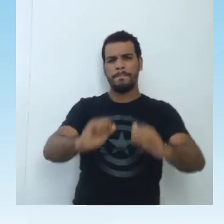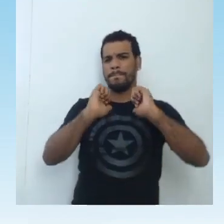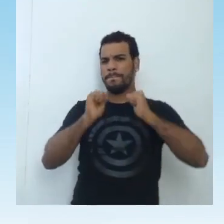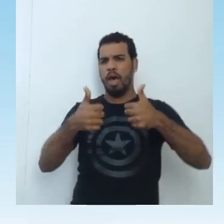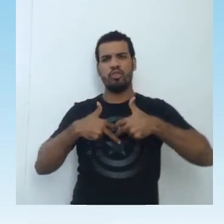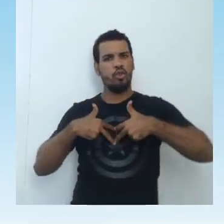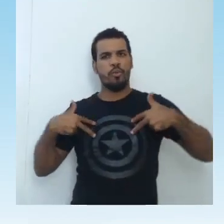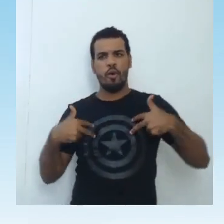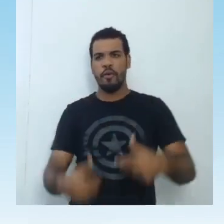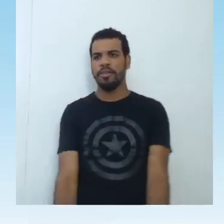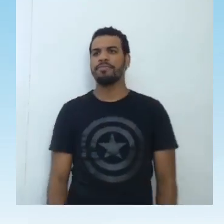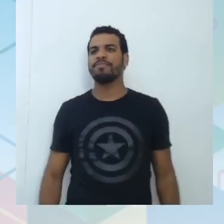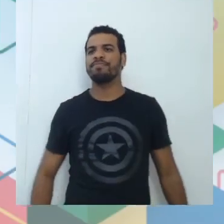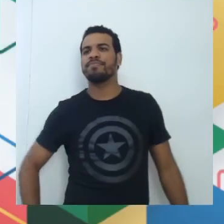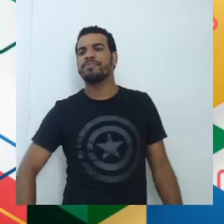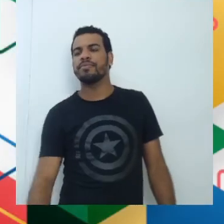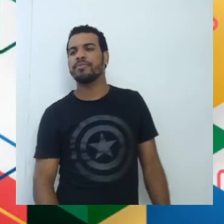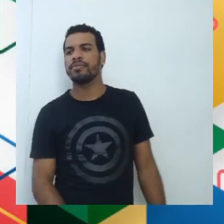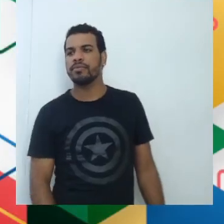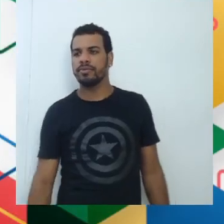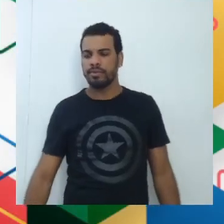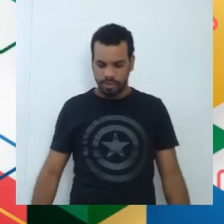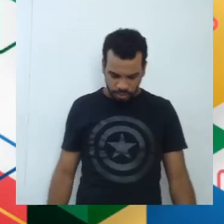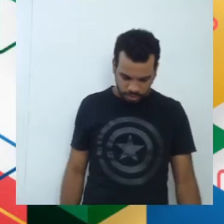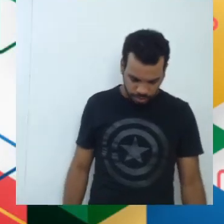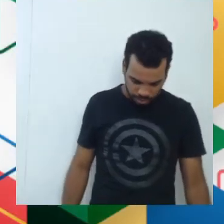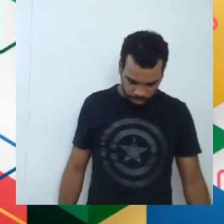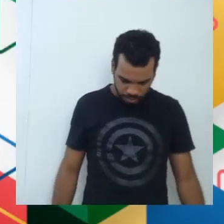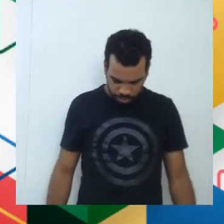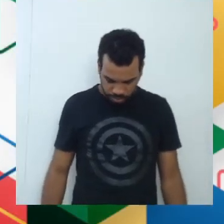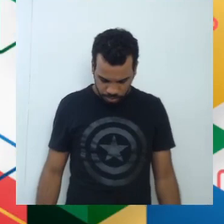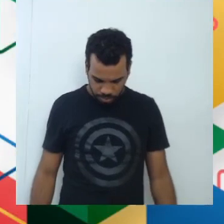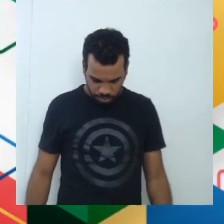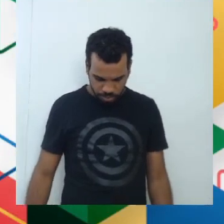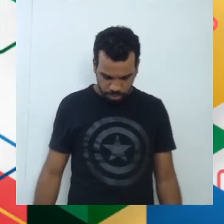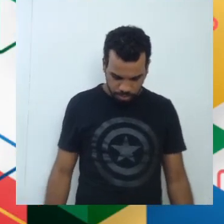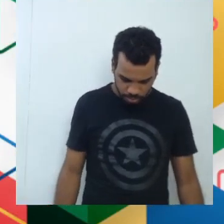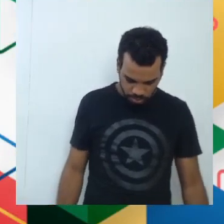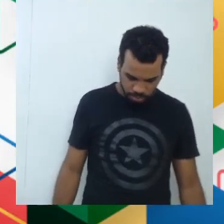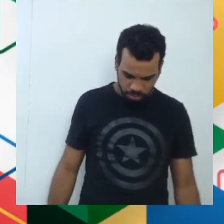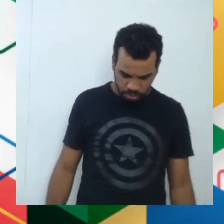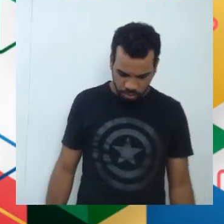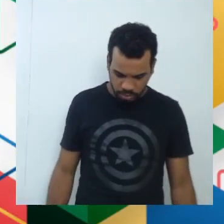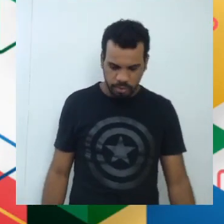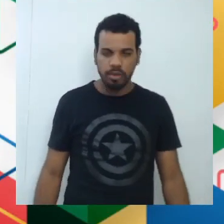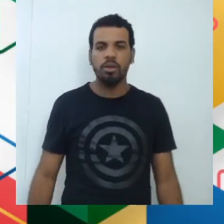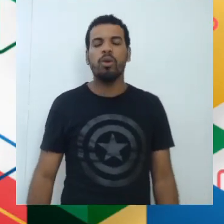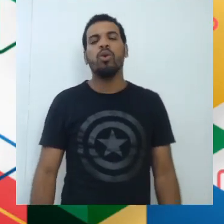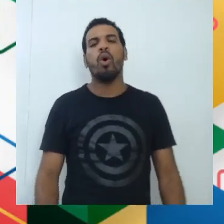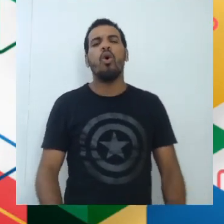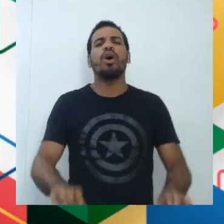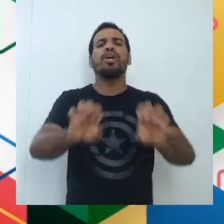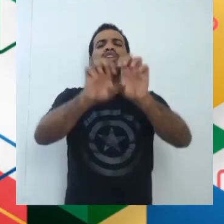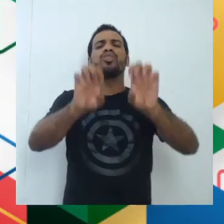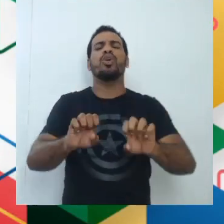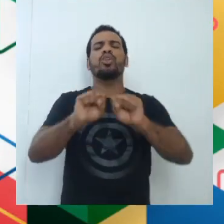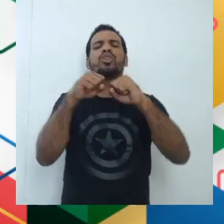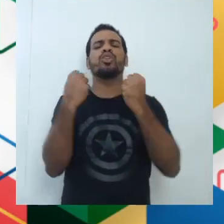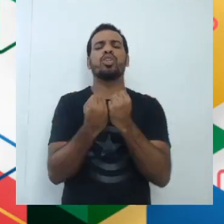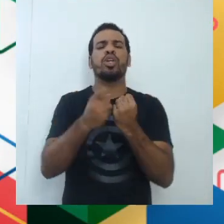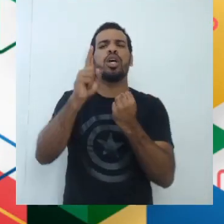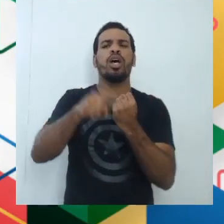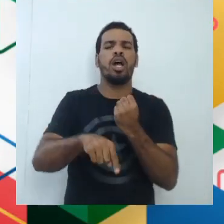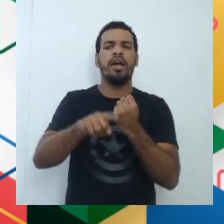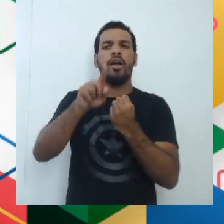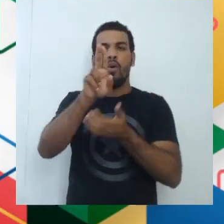boas. Vamos para a próxima? O conceito de estrutura social é um recurso